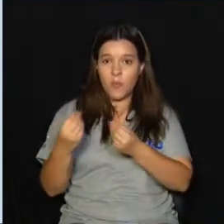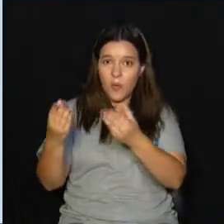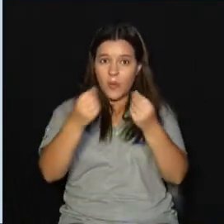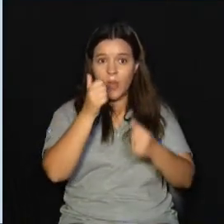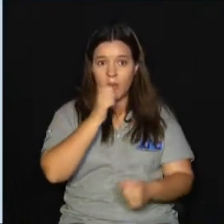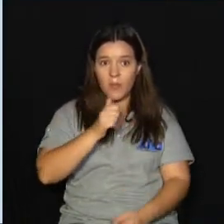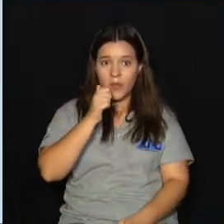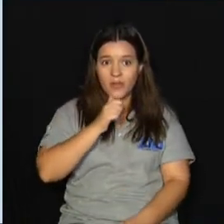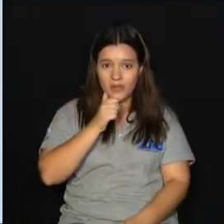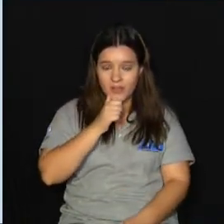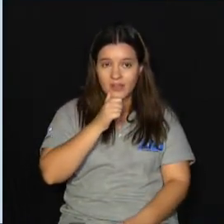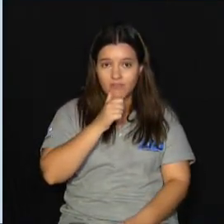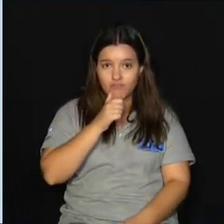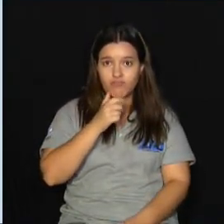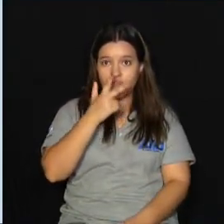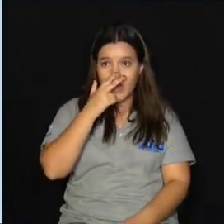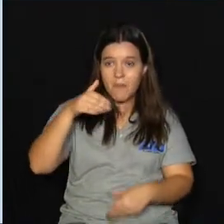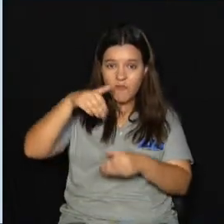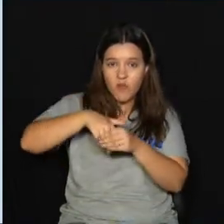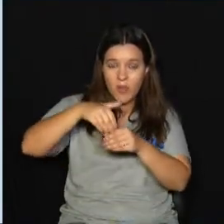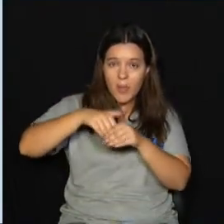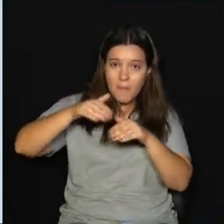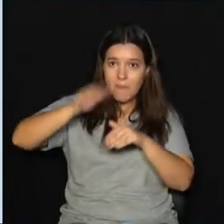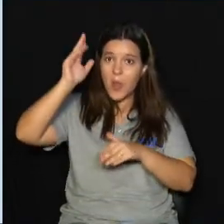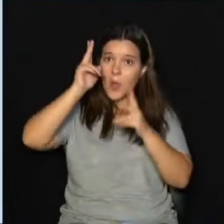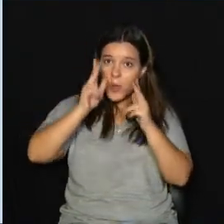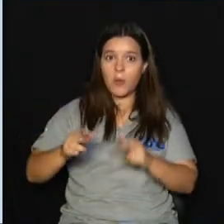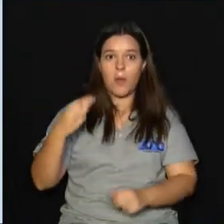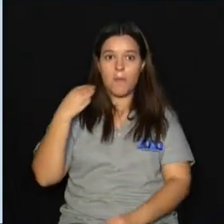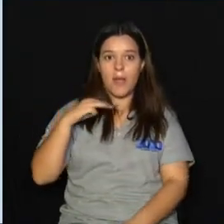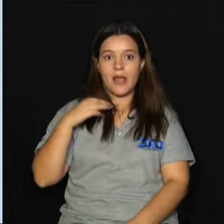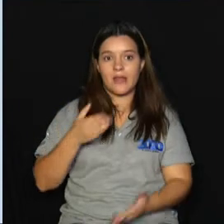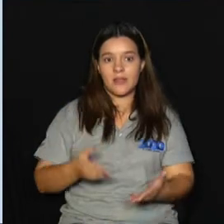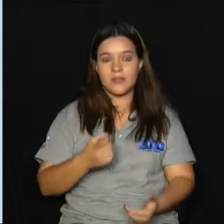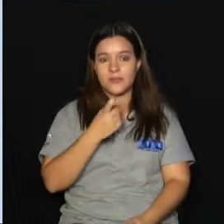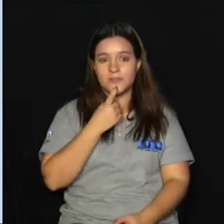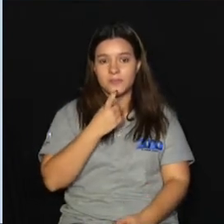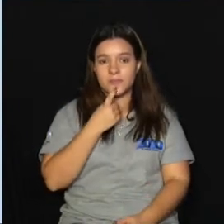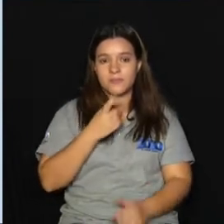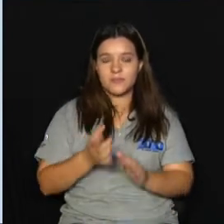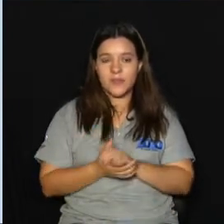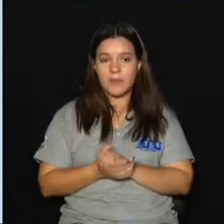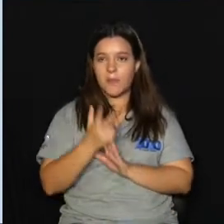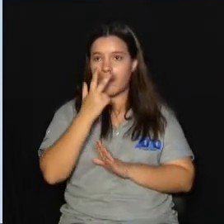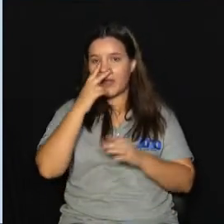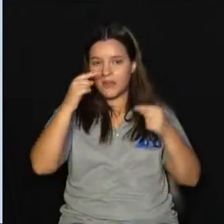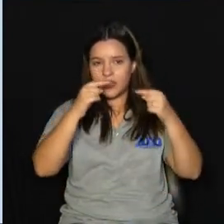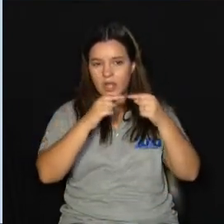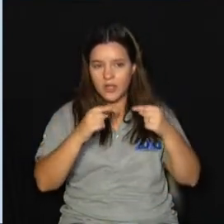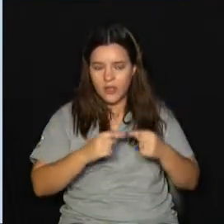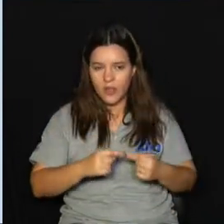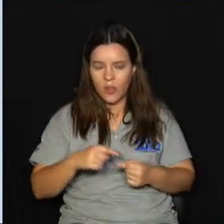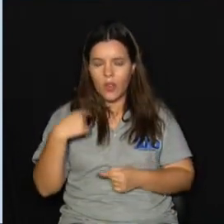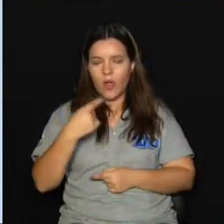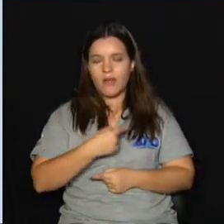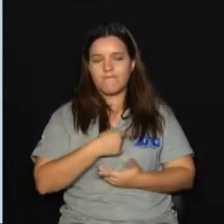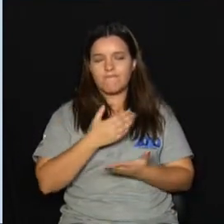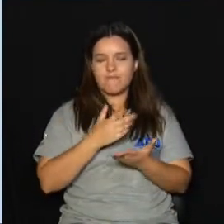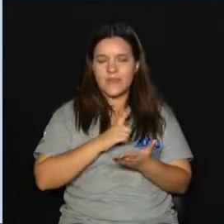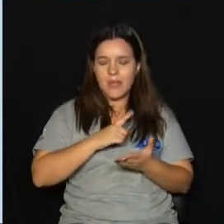mais votadas, assim como a Mariana Conte foi aqui em Campinas. Isso tem muito a ver com a questão, né? A gente está tendo